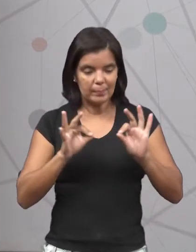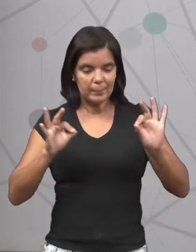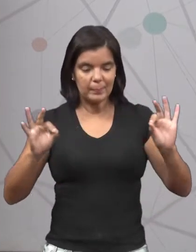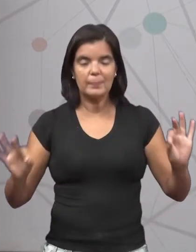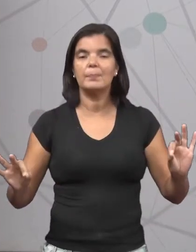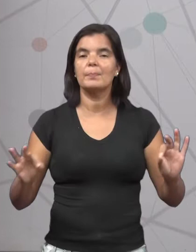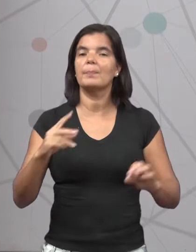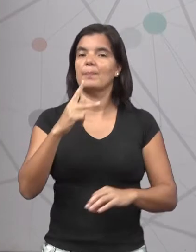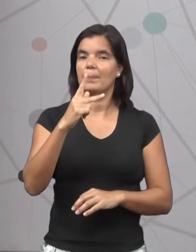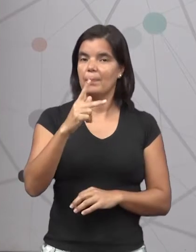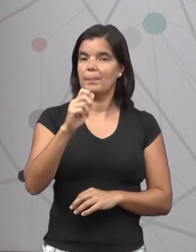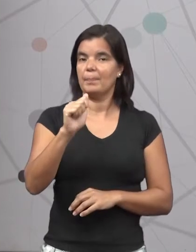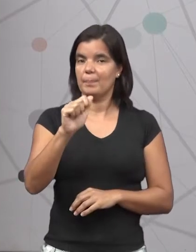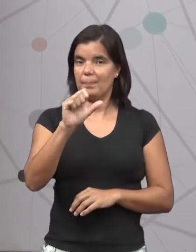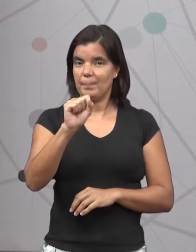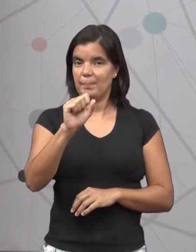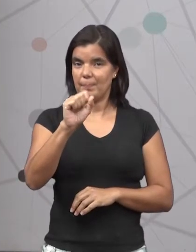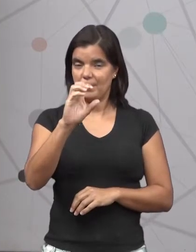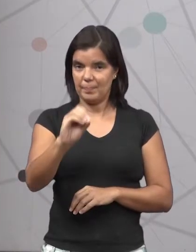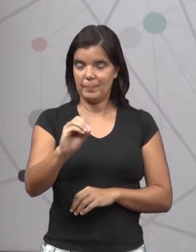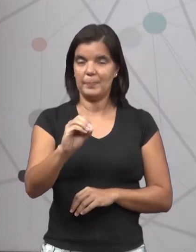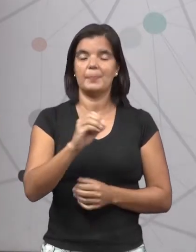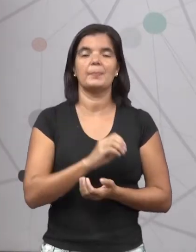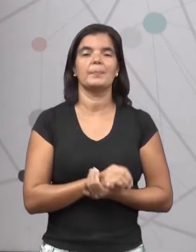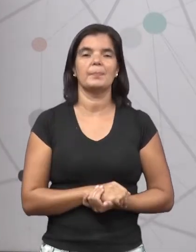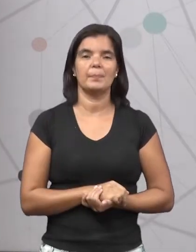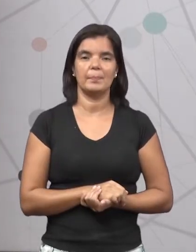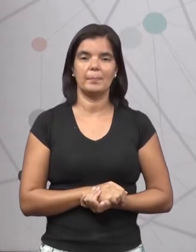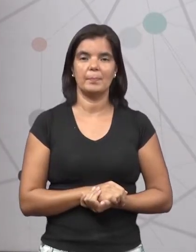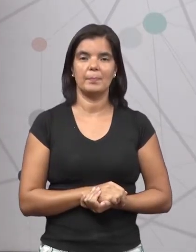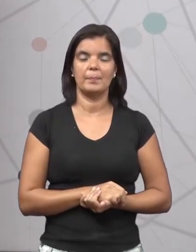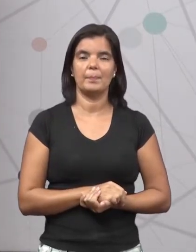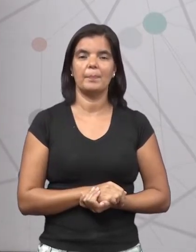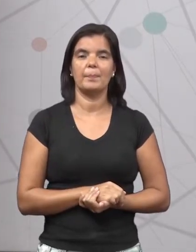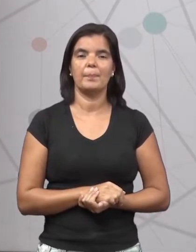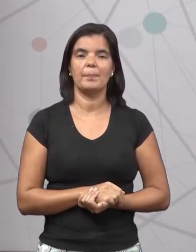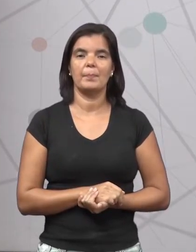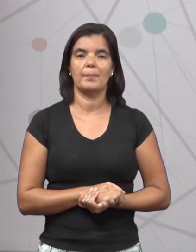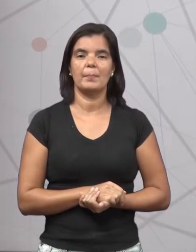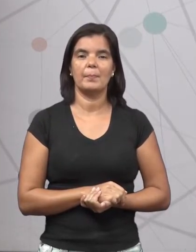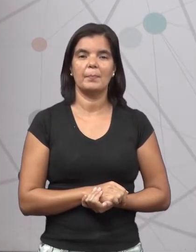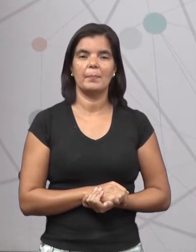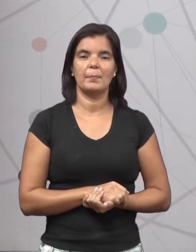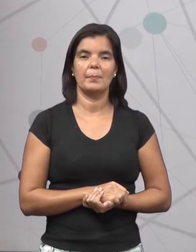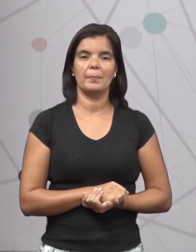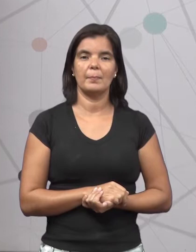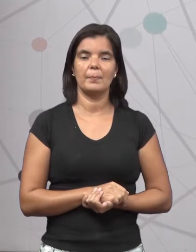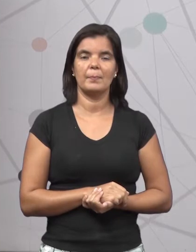pista com passos. Isso mesmo.